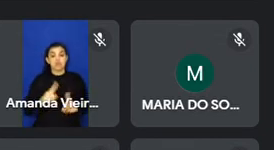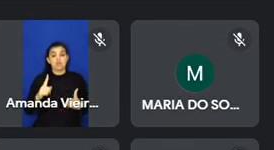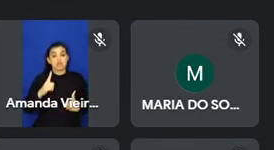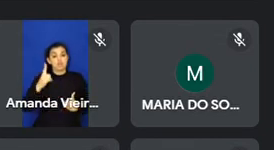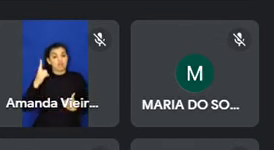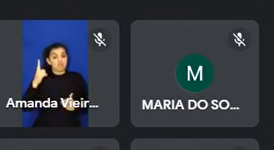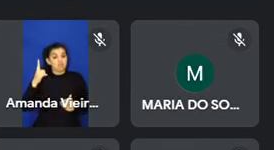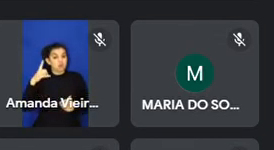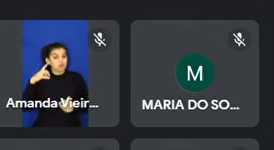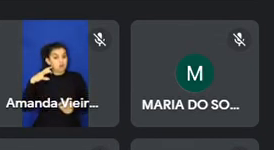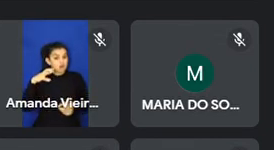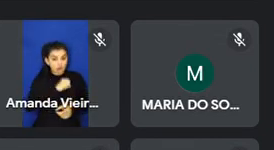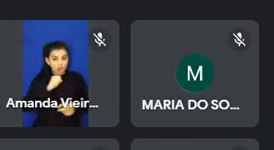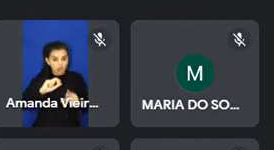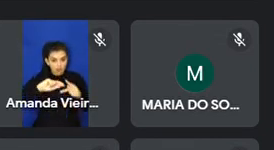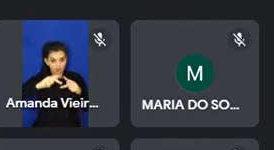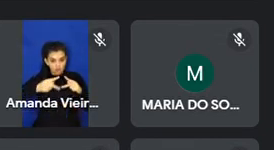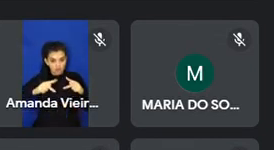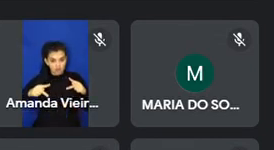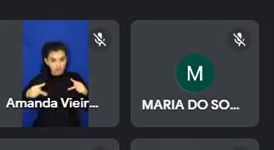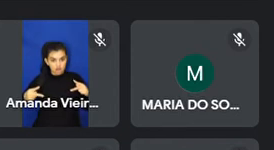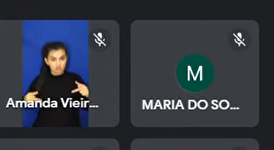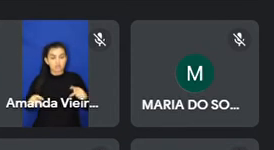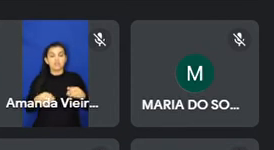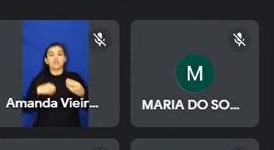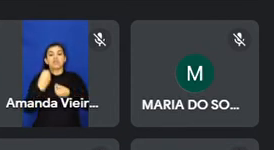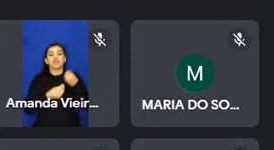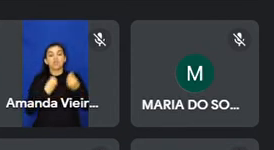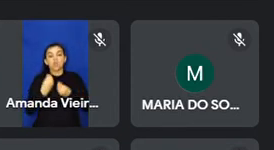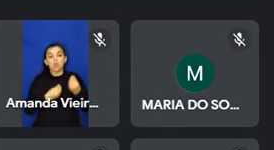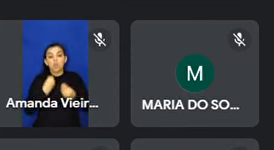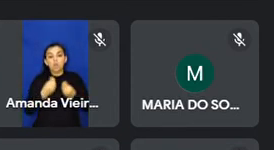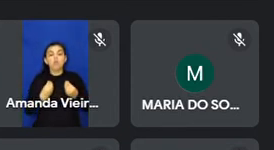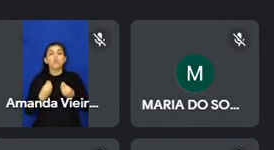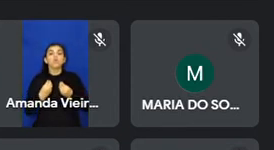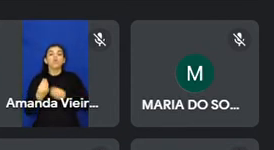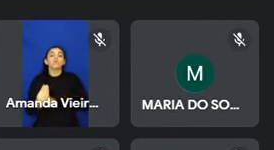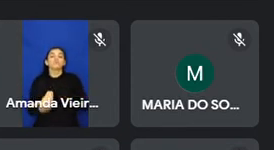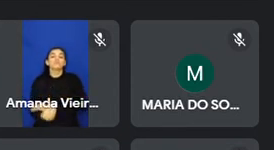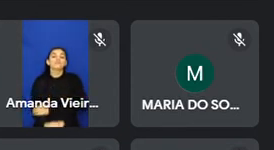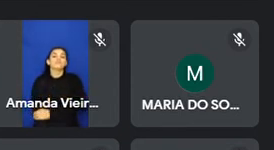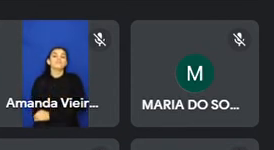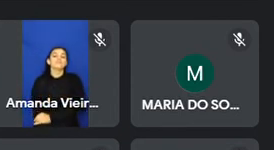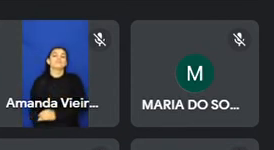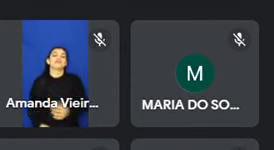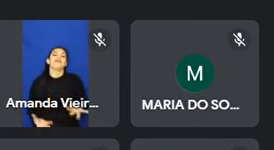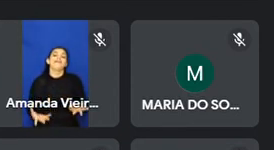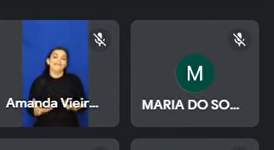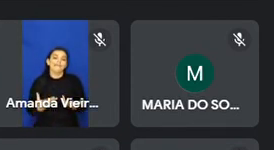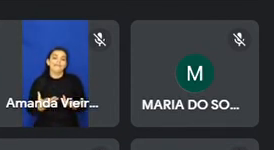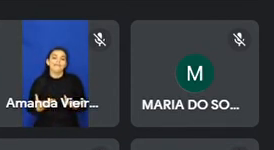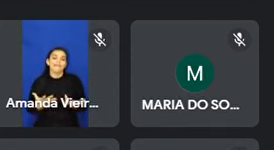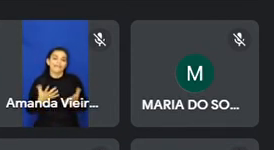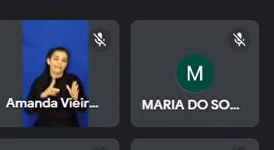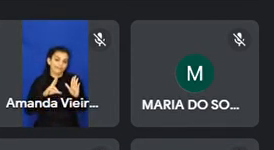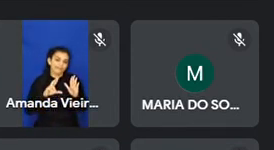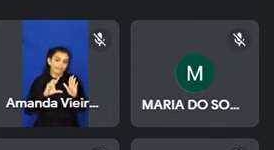proteína, porque aí eu impeço de vez a infecção das minhas células por esse micro-organismo. Enquanto